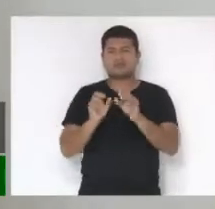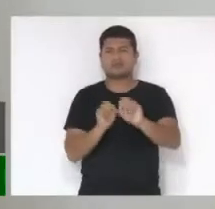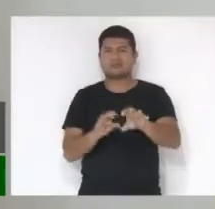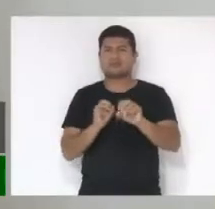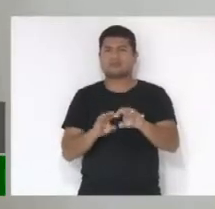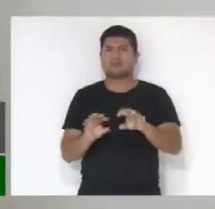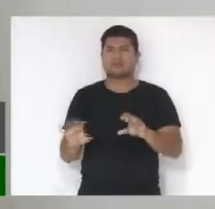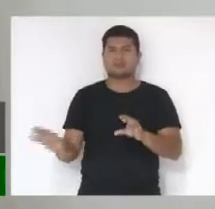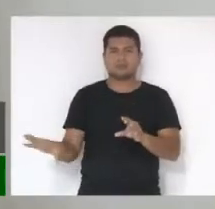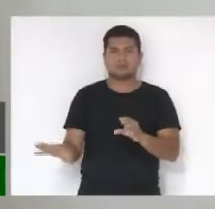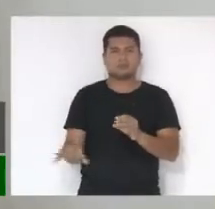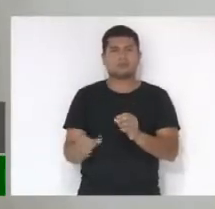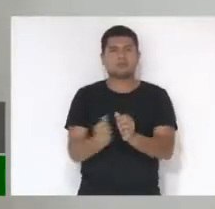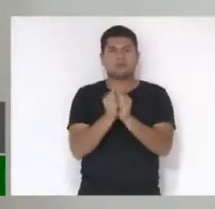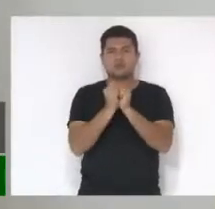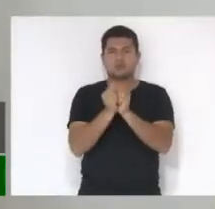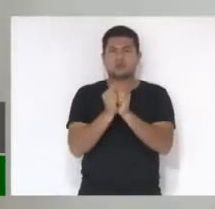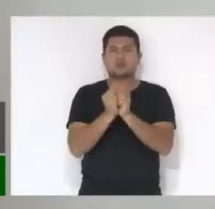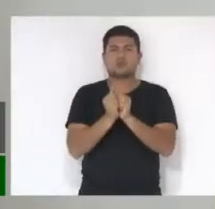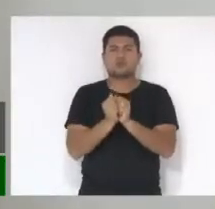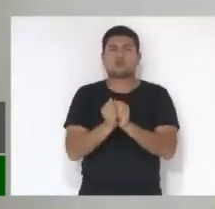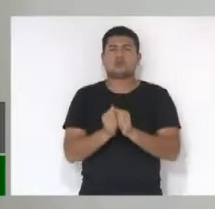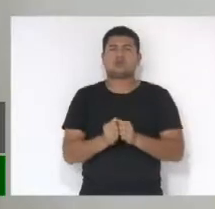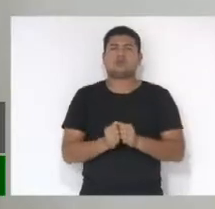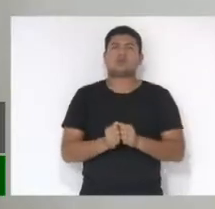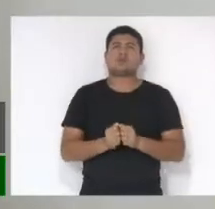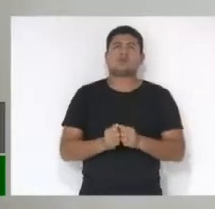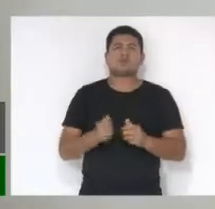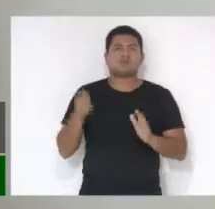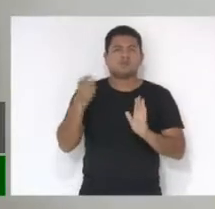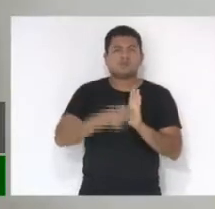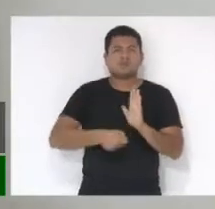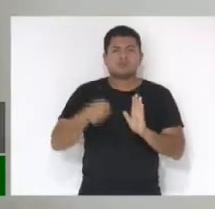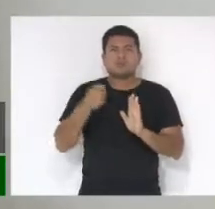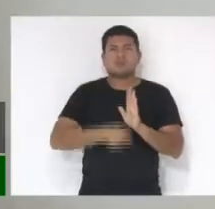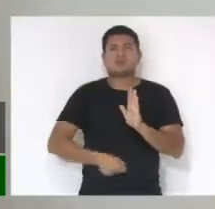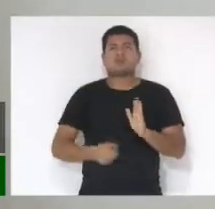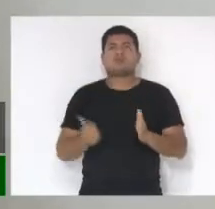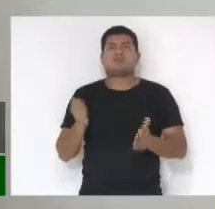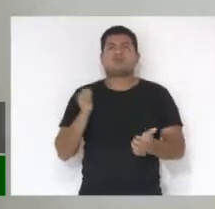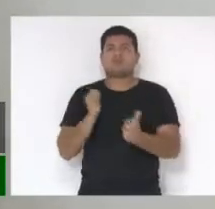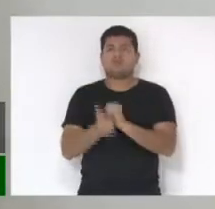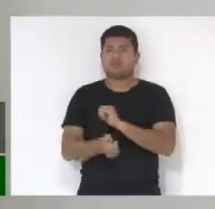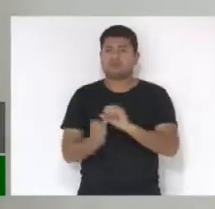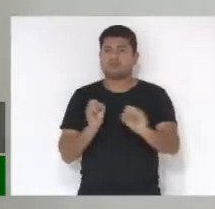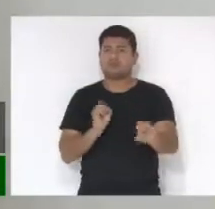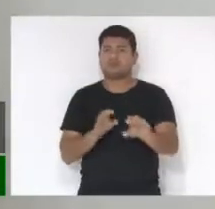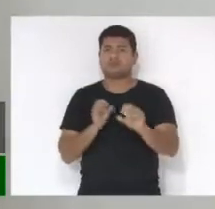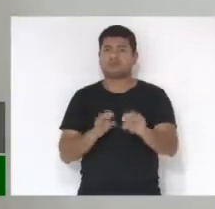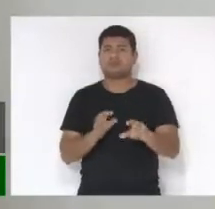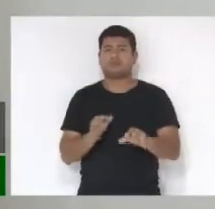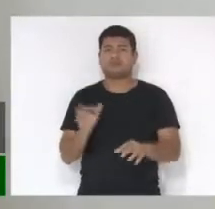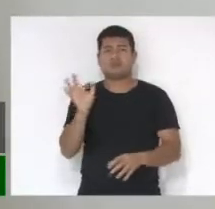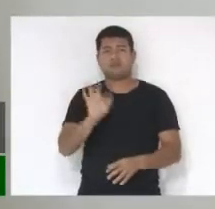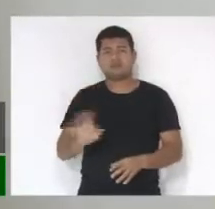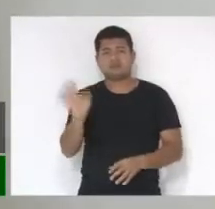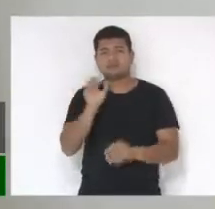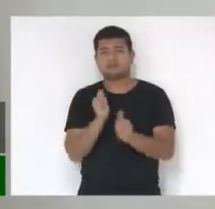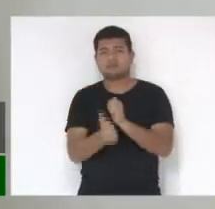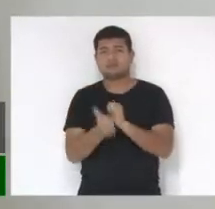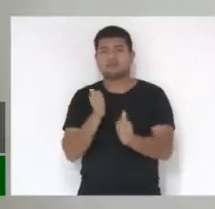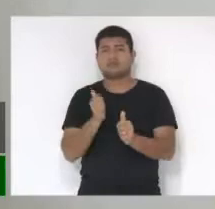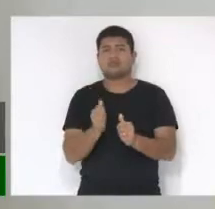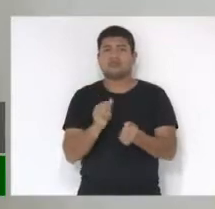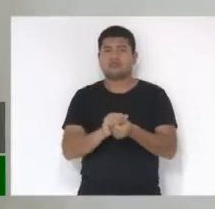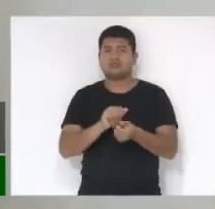Uma junção de forças, onde estão batalhando com o desporto educacional, a FESPORTE com a Secretaria de Educação, batalhando